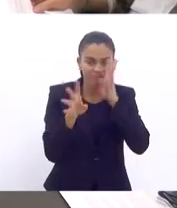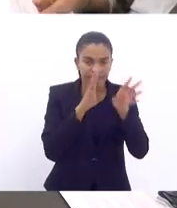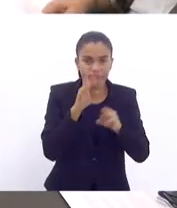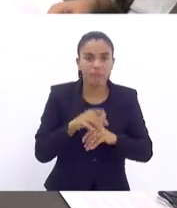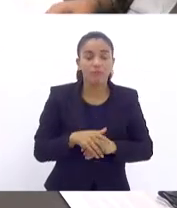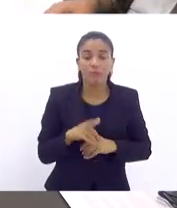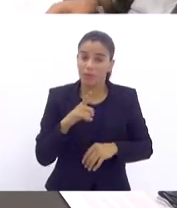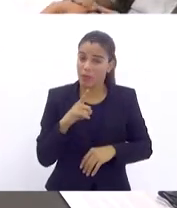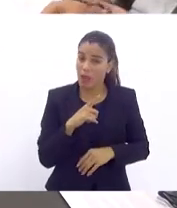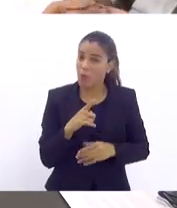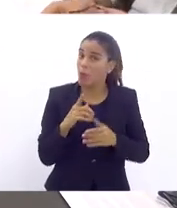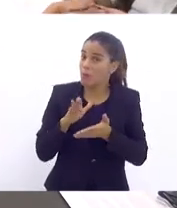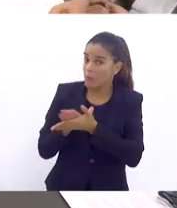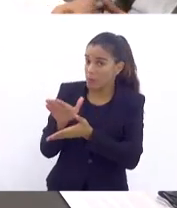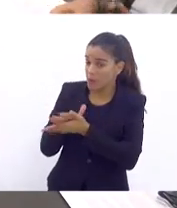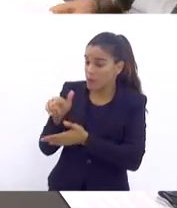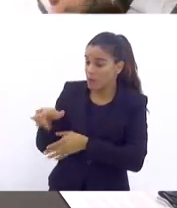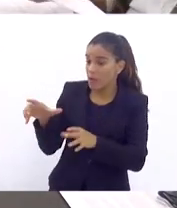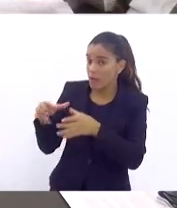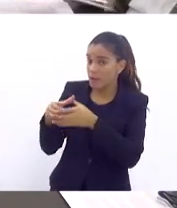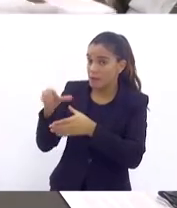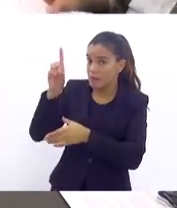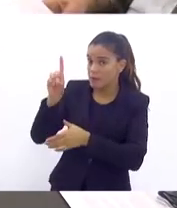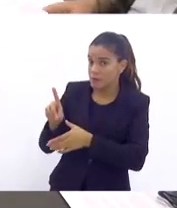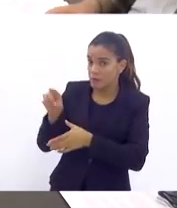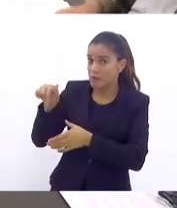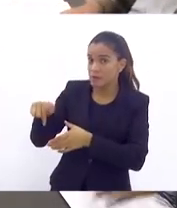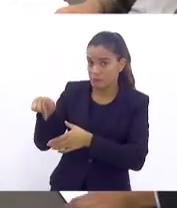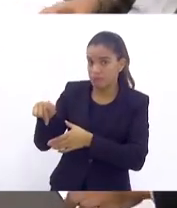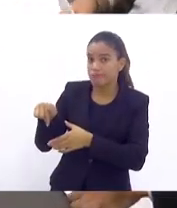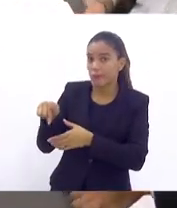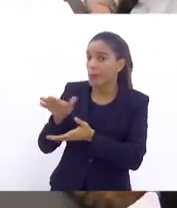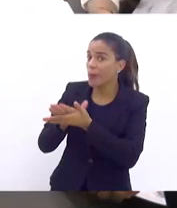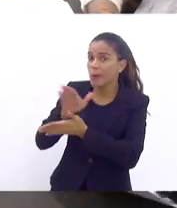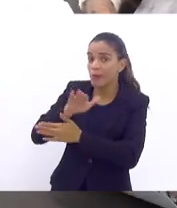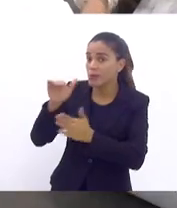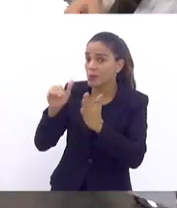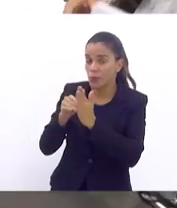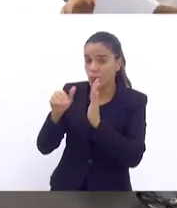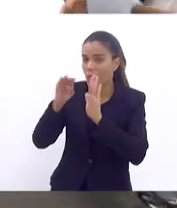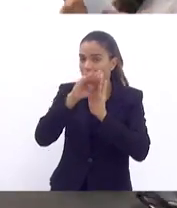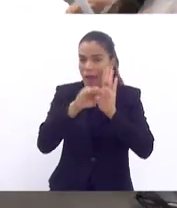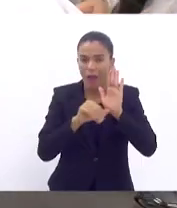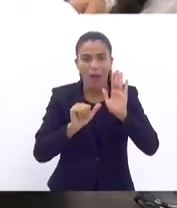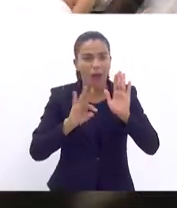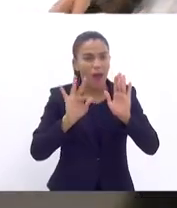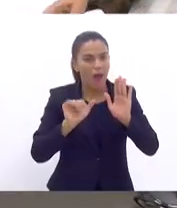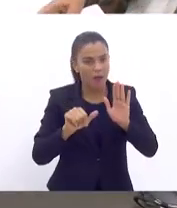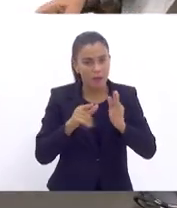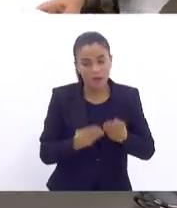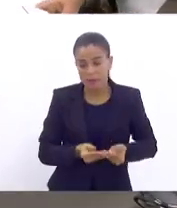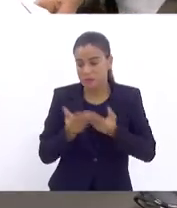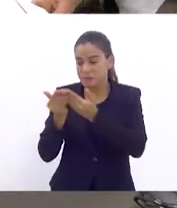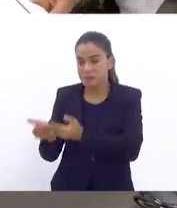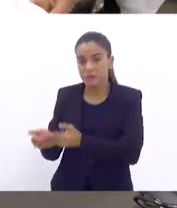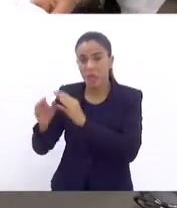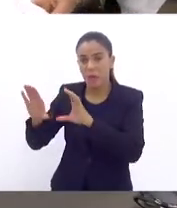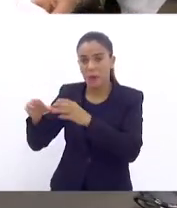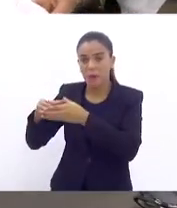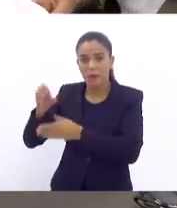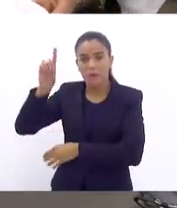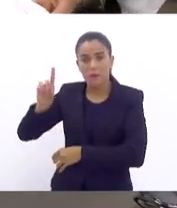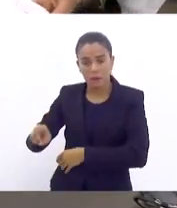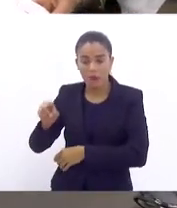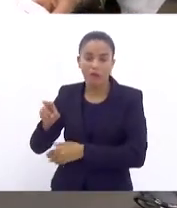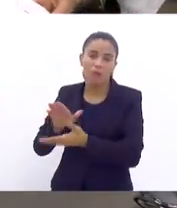quem faz essa publicação é a mesa Quem publica todos os atos da casa a ata dessa reunião será submetida à mesa que fará a